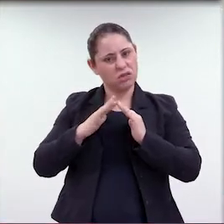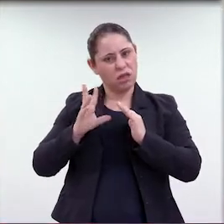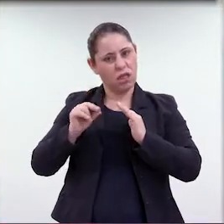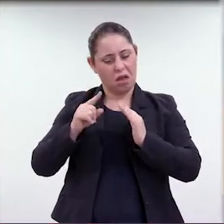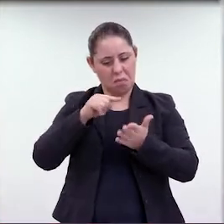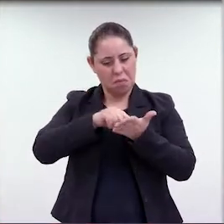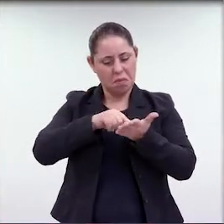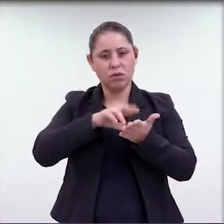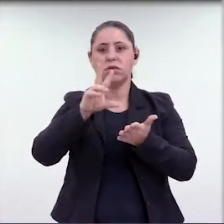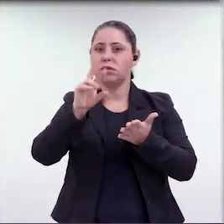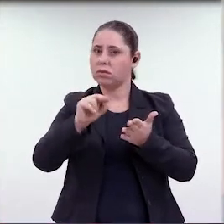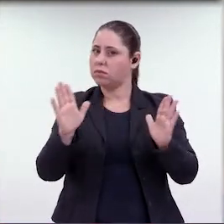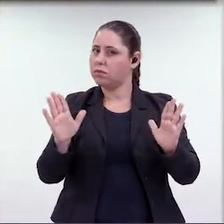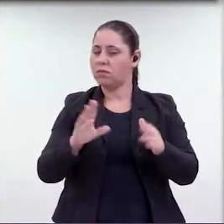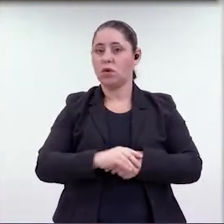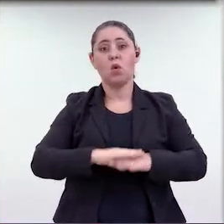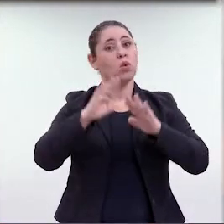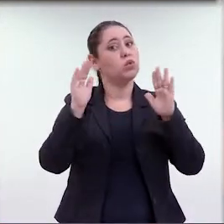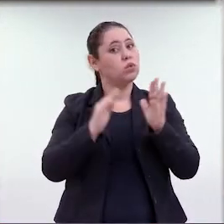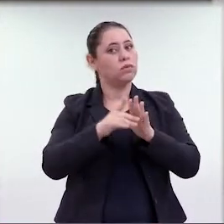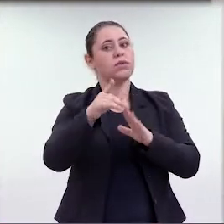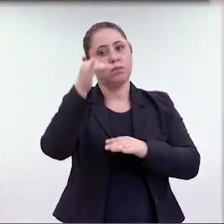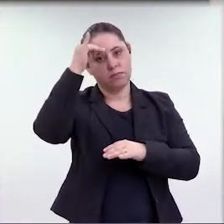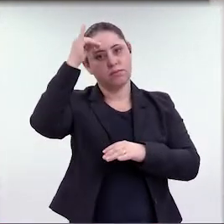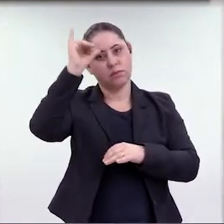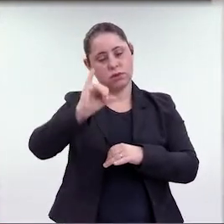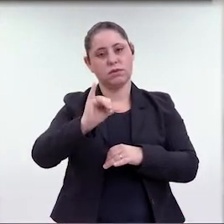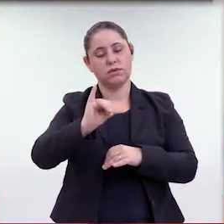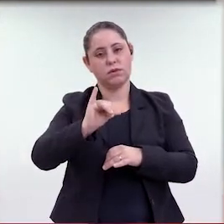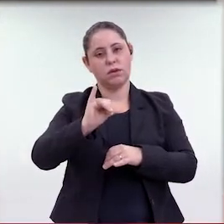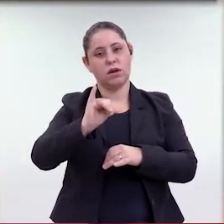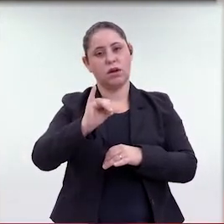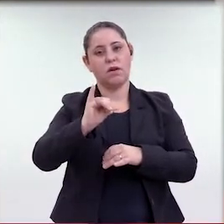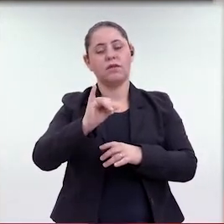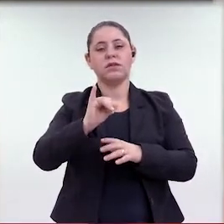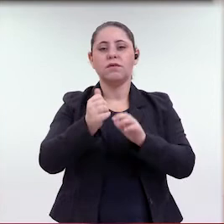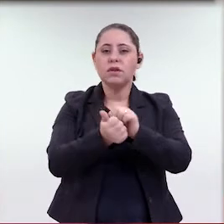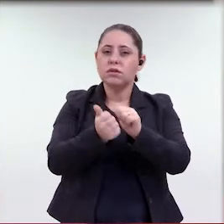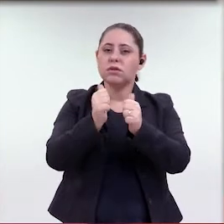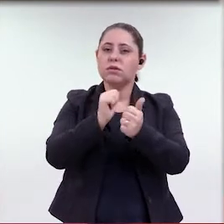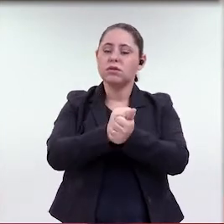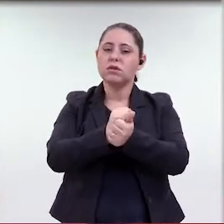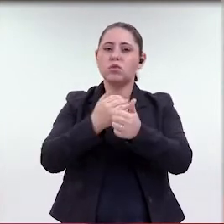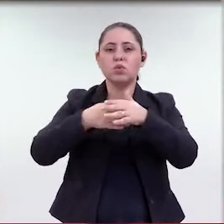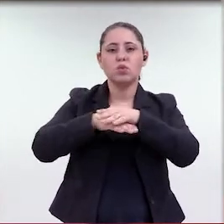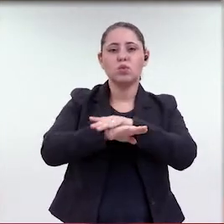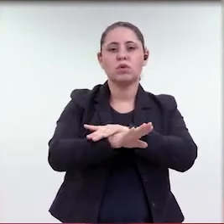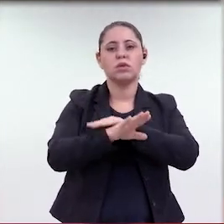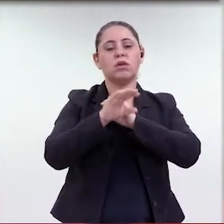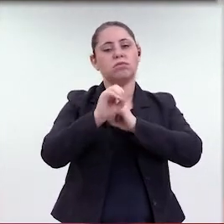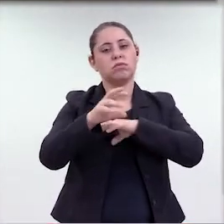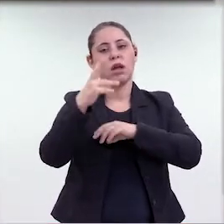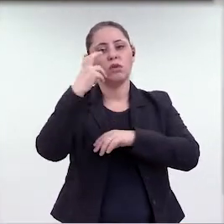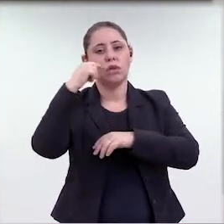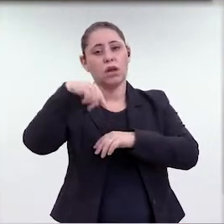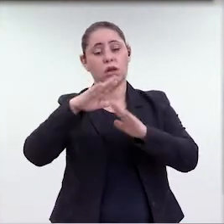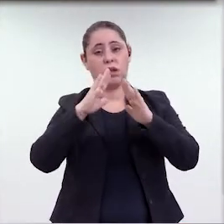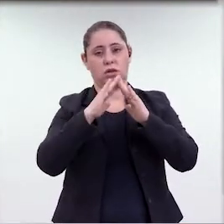assim, tudo que você puder evitar, você vai evitando no seu dia a dia. A gente tem adotado muito isso aqui em casa.